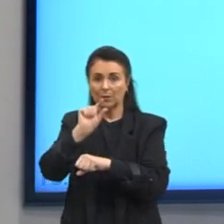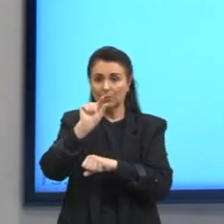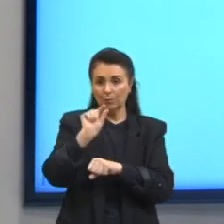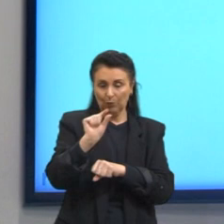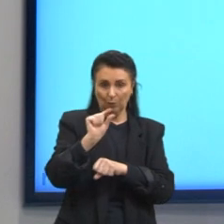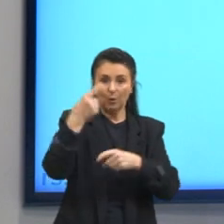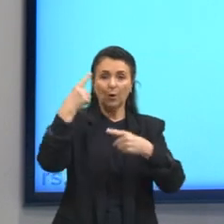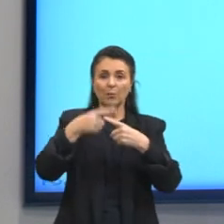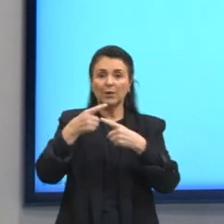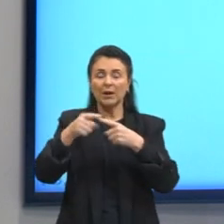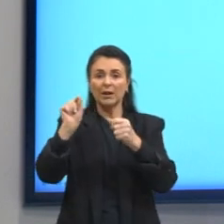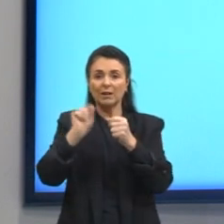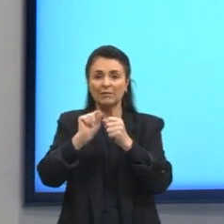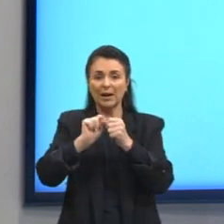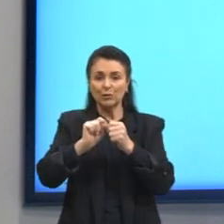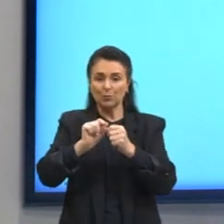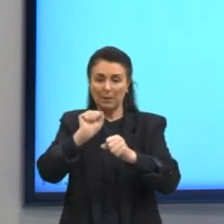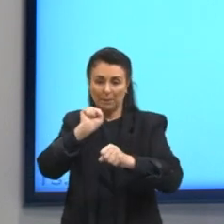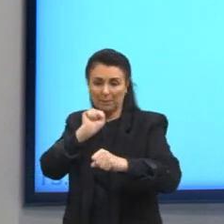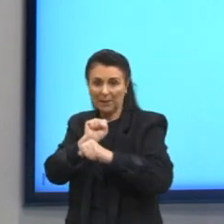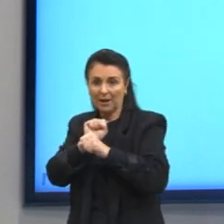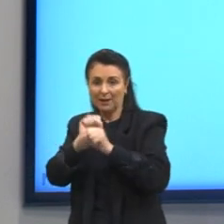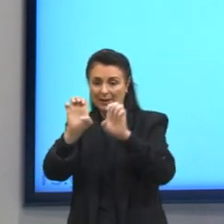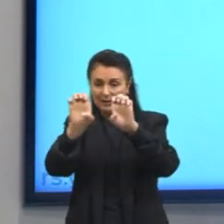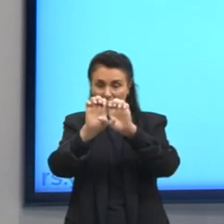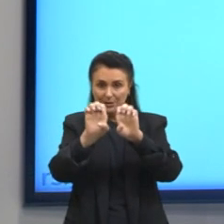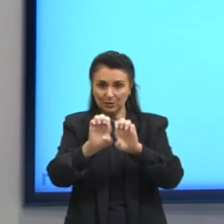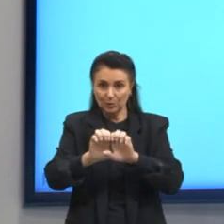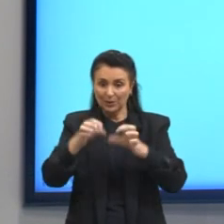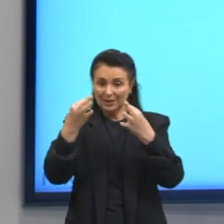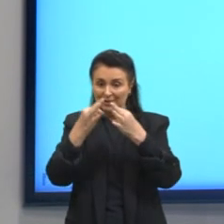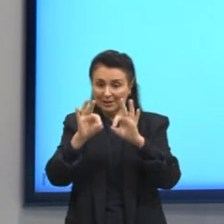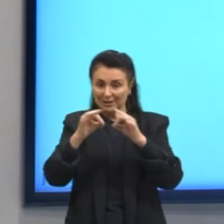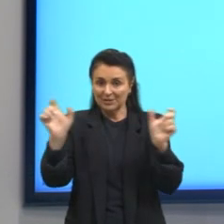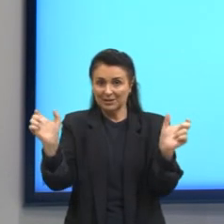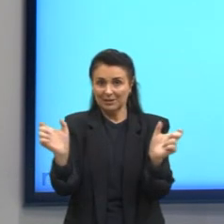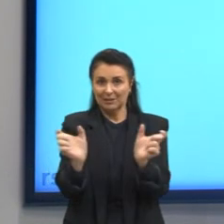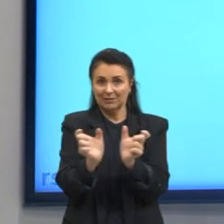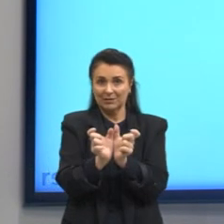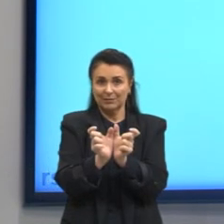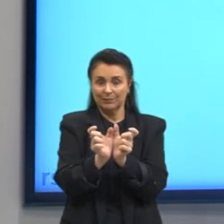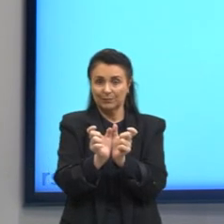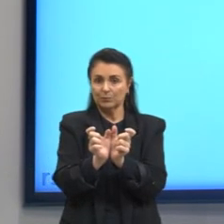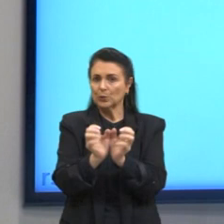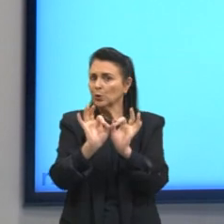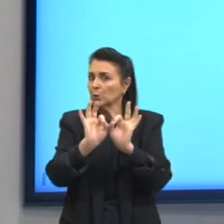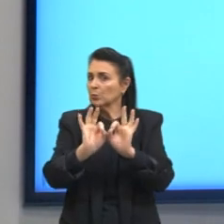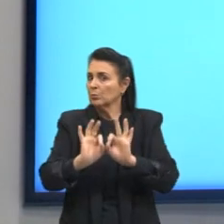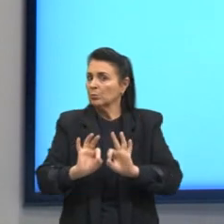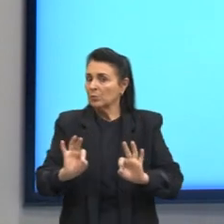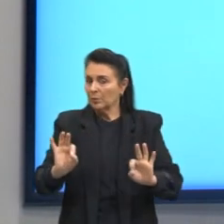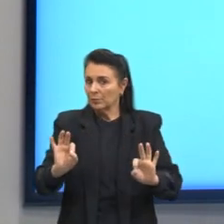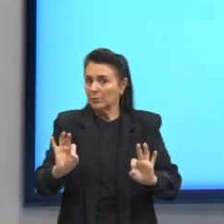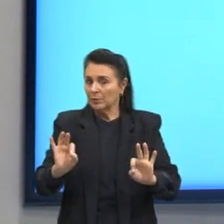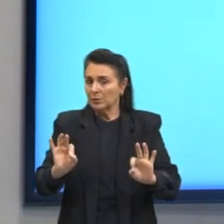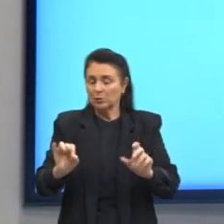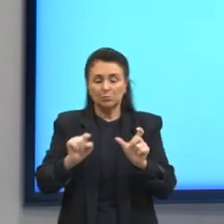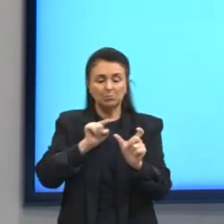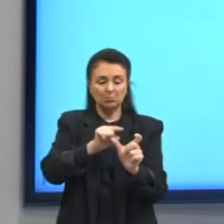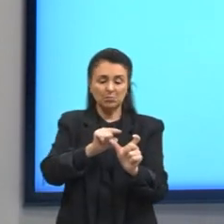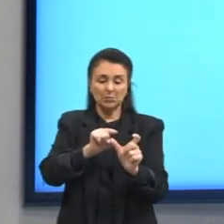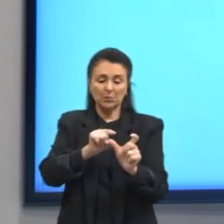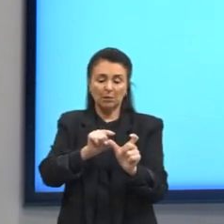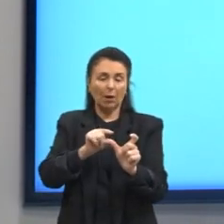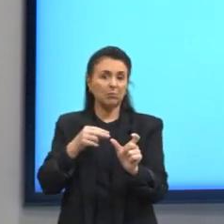seja ela vai realizar uma interrupção na estrutura sintática da frase é normalmente o termo Inicial Ele